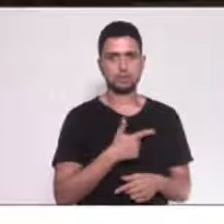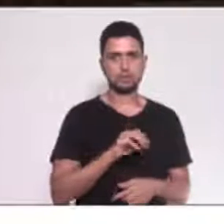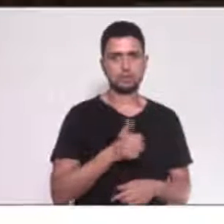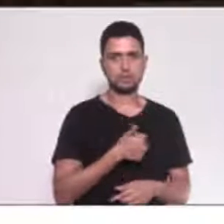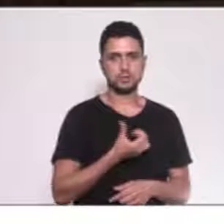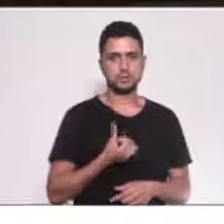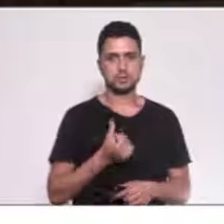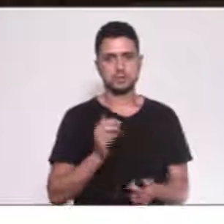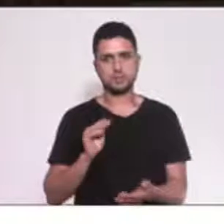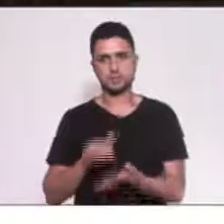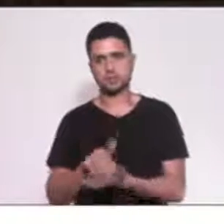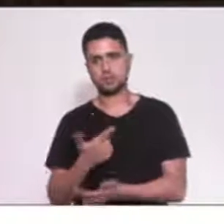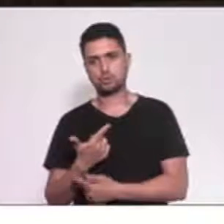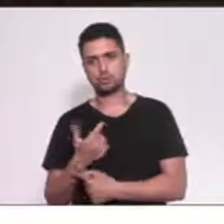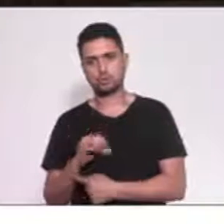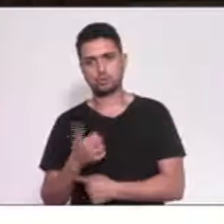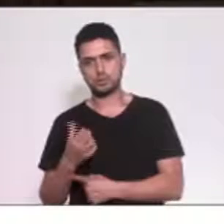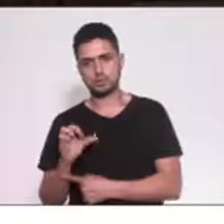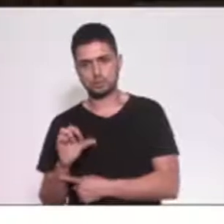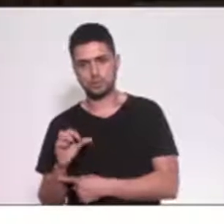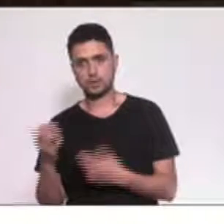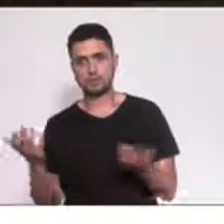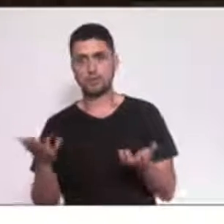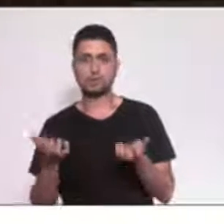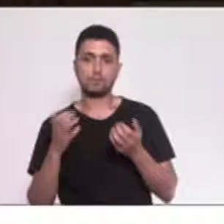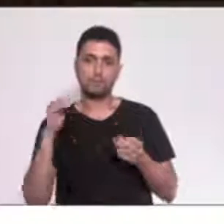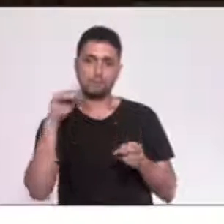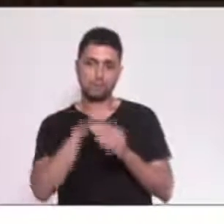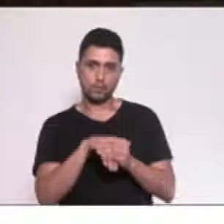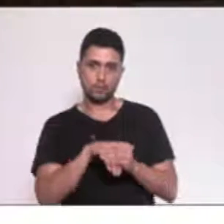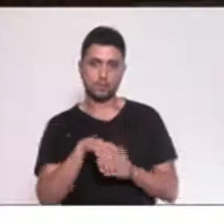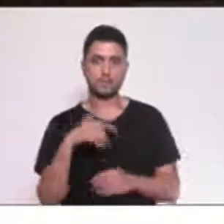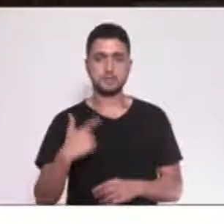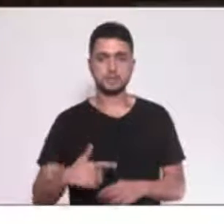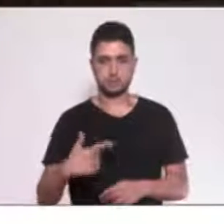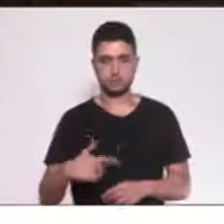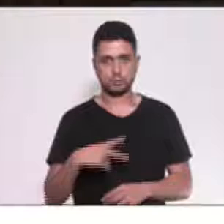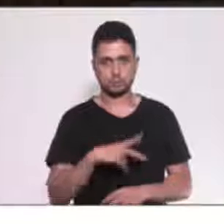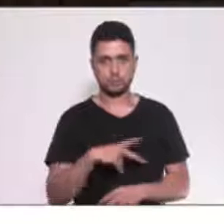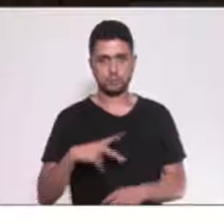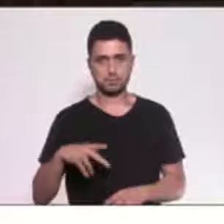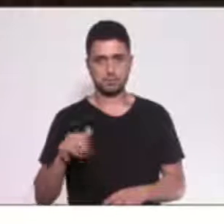2016-2019, e agora estou votando o segundo, PPA